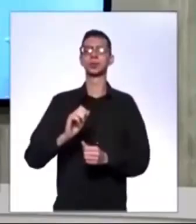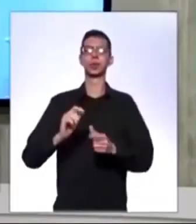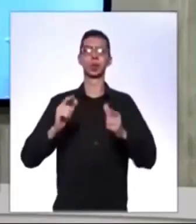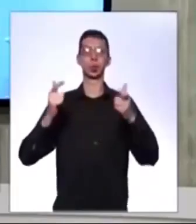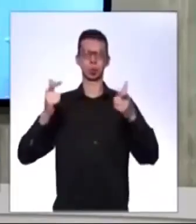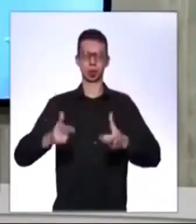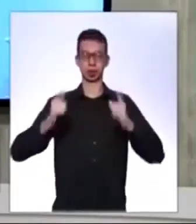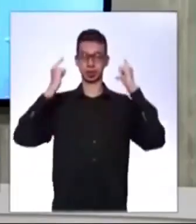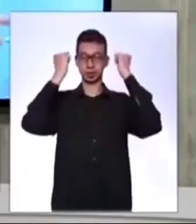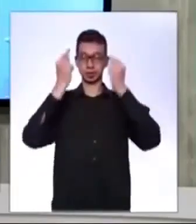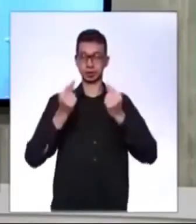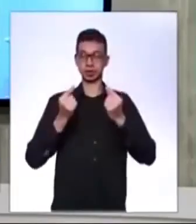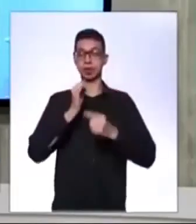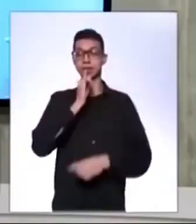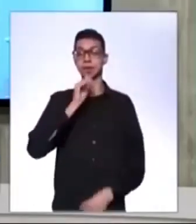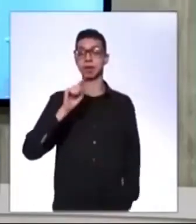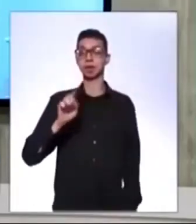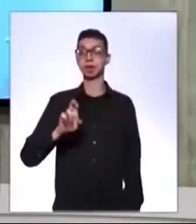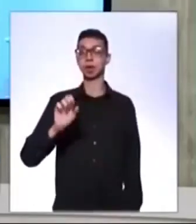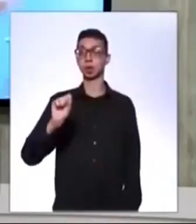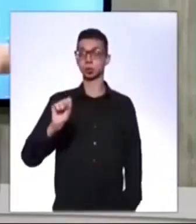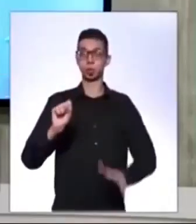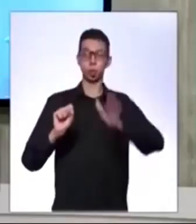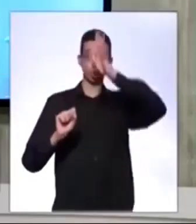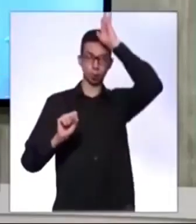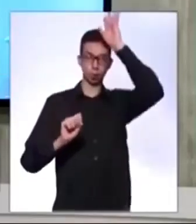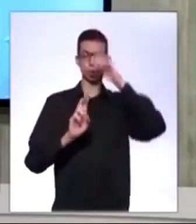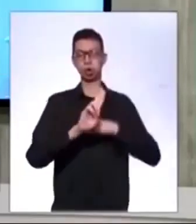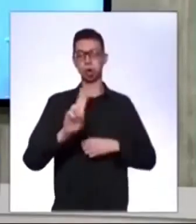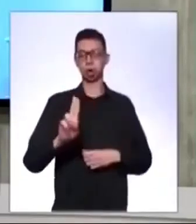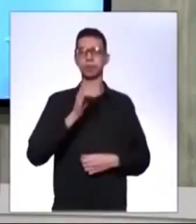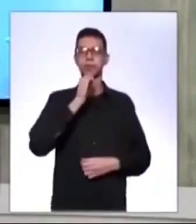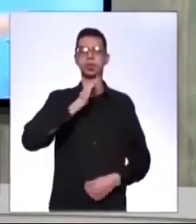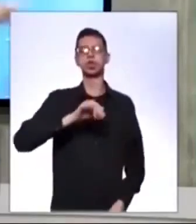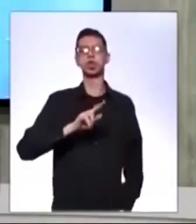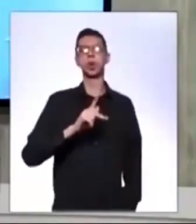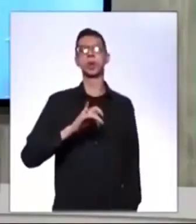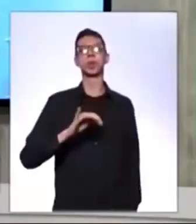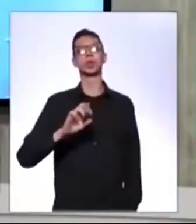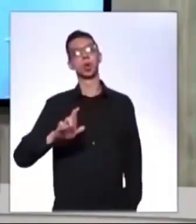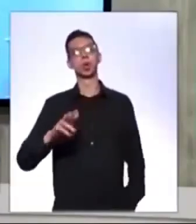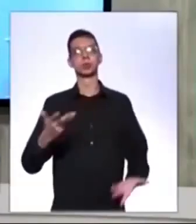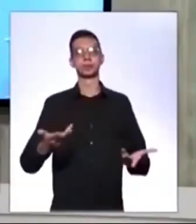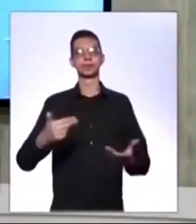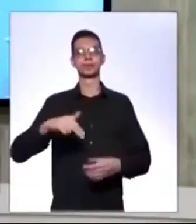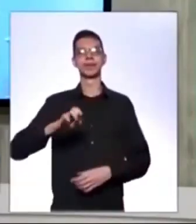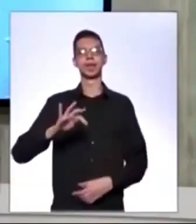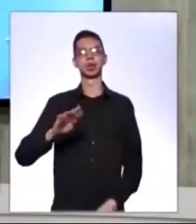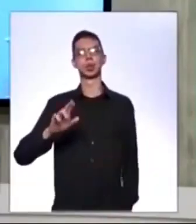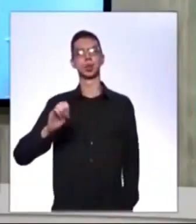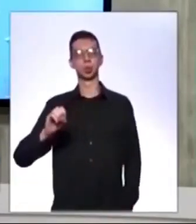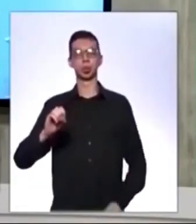romano. Zeus é Júpiter, Vênus é Afrodite, Netuno é Poseidon, tá certo?